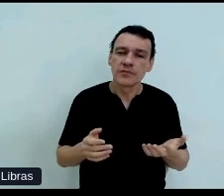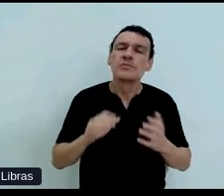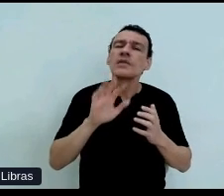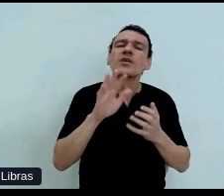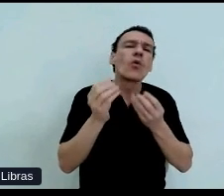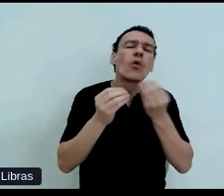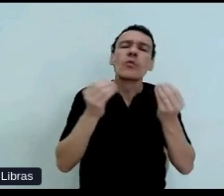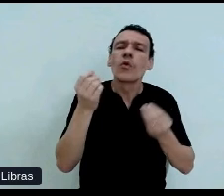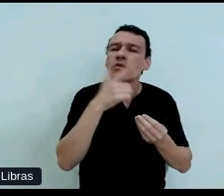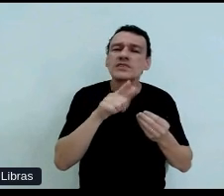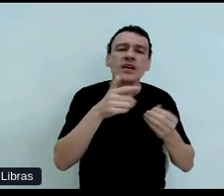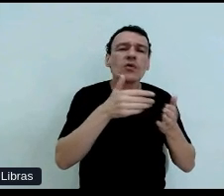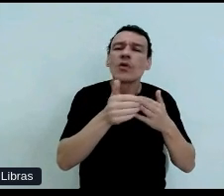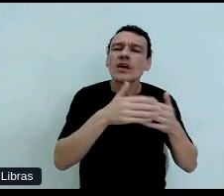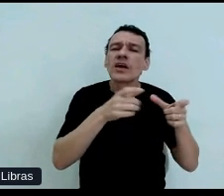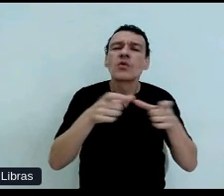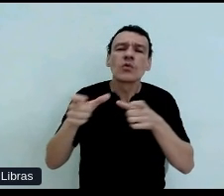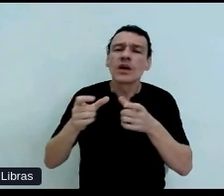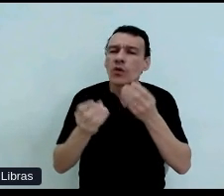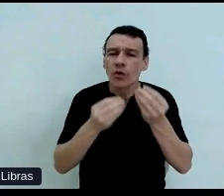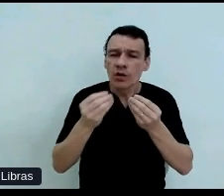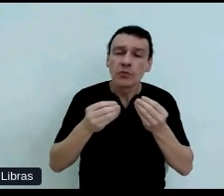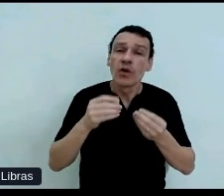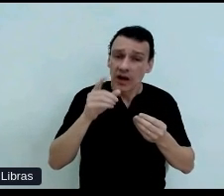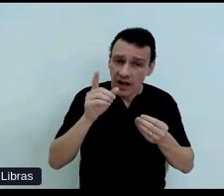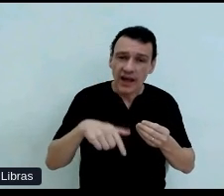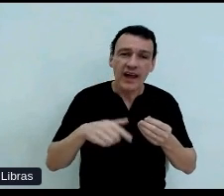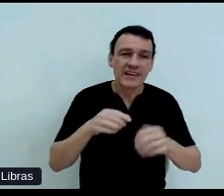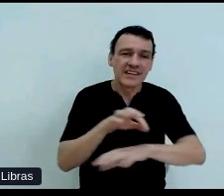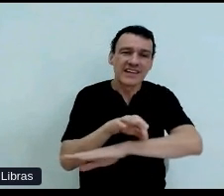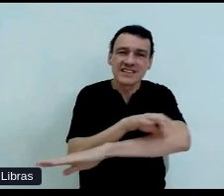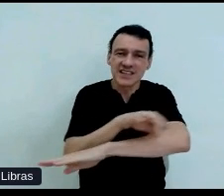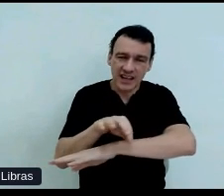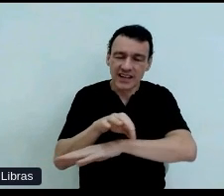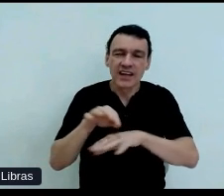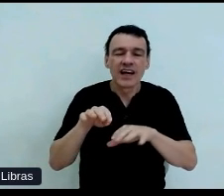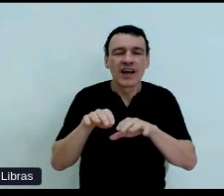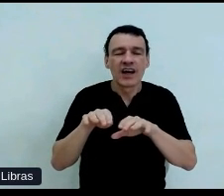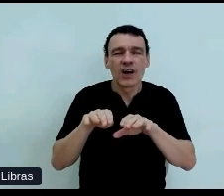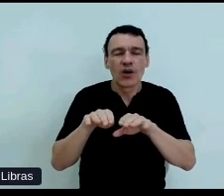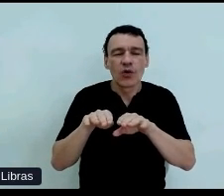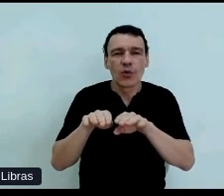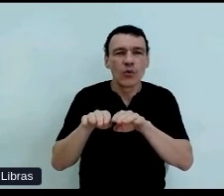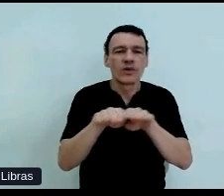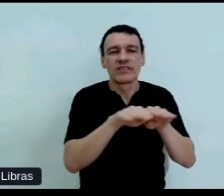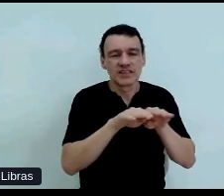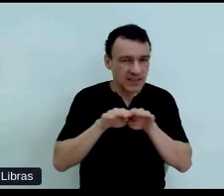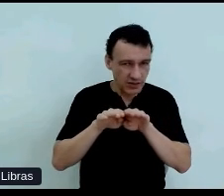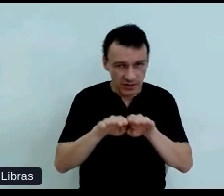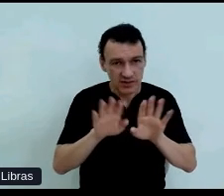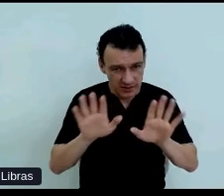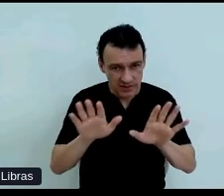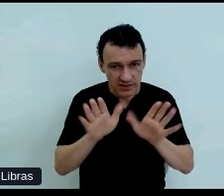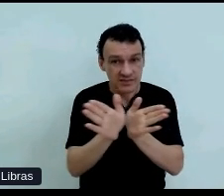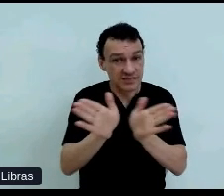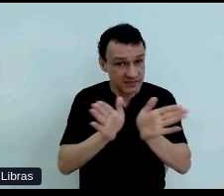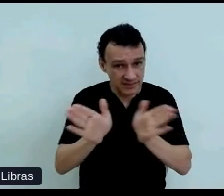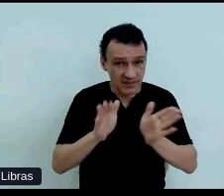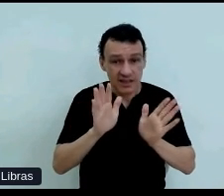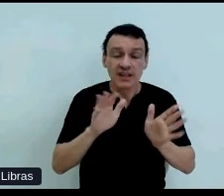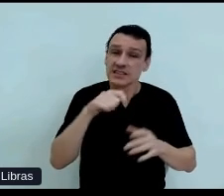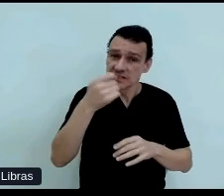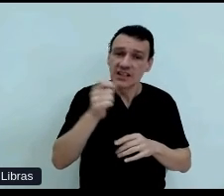de rodas. Então, veja como a gente consegue contemplar esses três casos. Ora, mas como eu